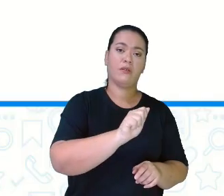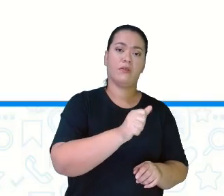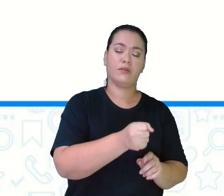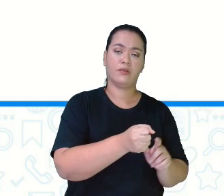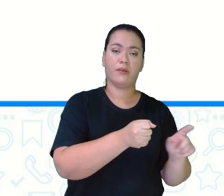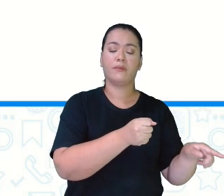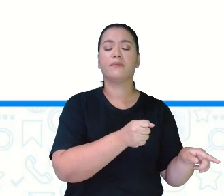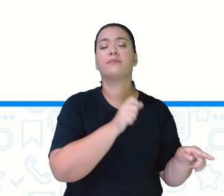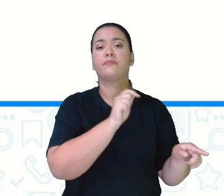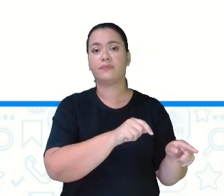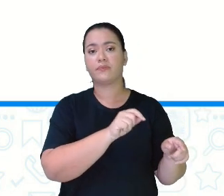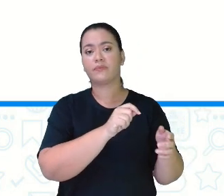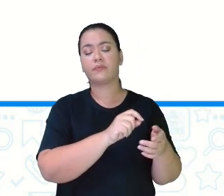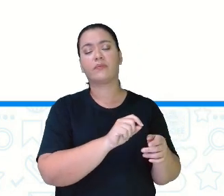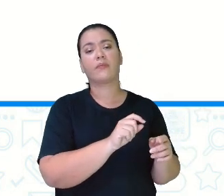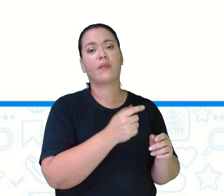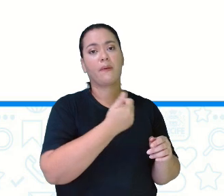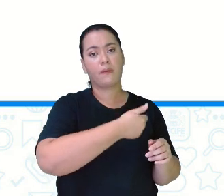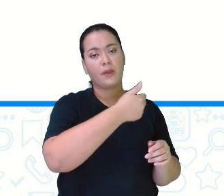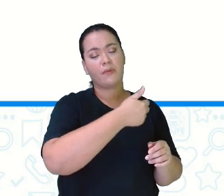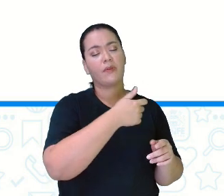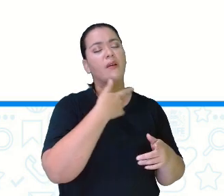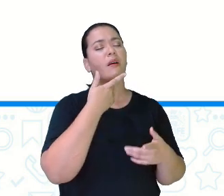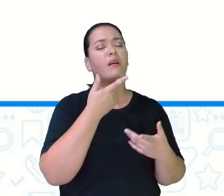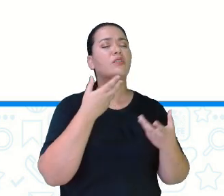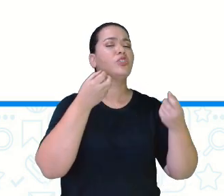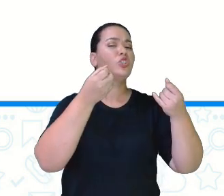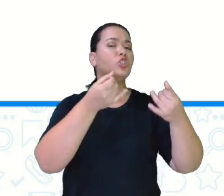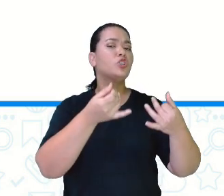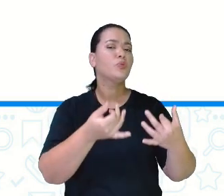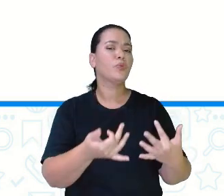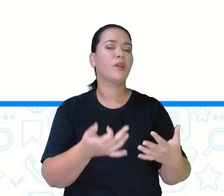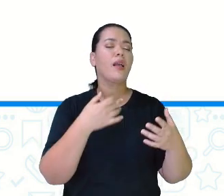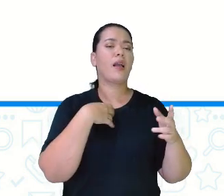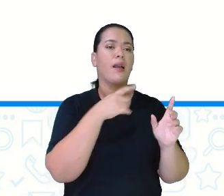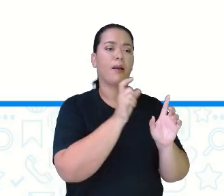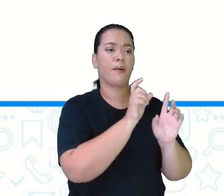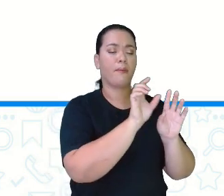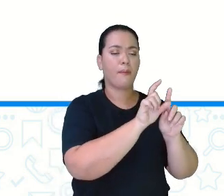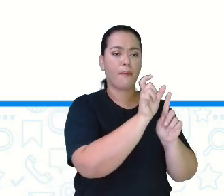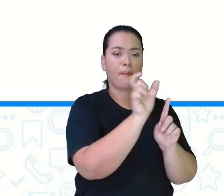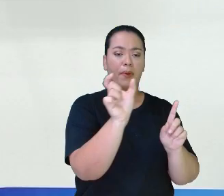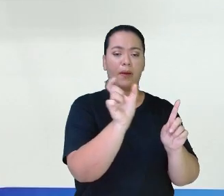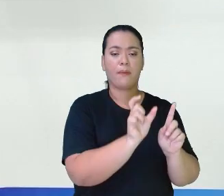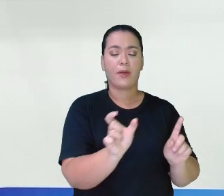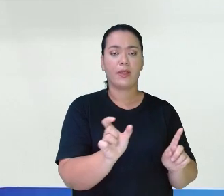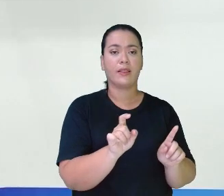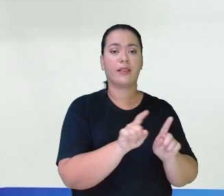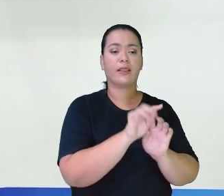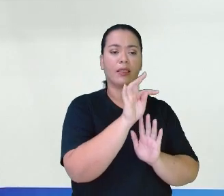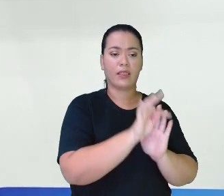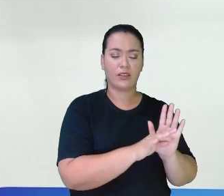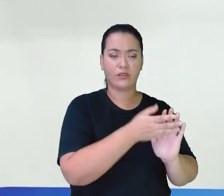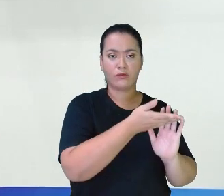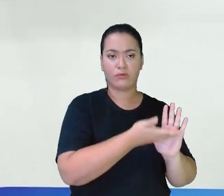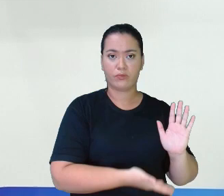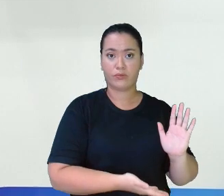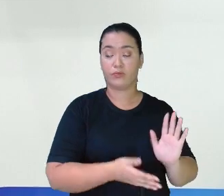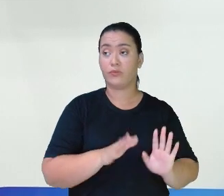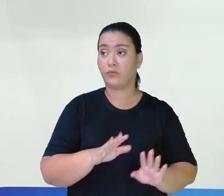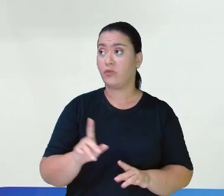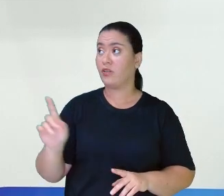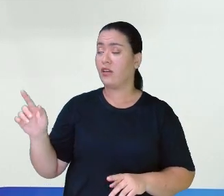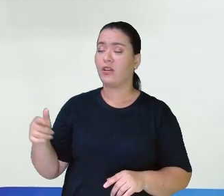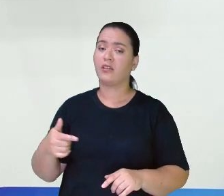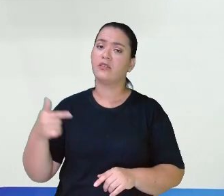de inverno, as formigas estavam tendo maior trabalho. Observa aí, parágrafo, texto corrido. E o que é que acontece